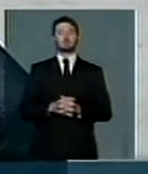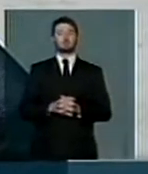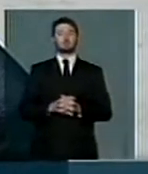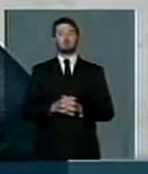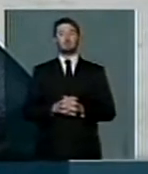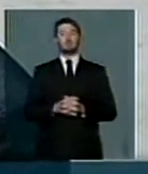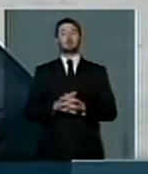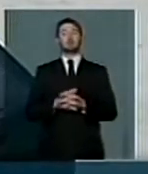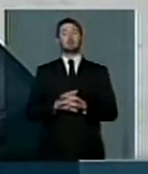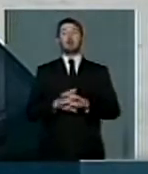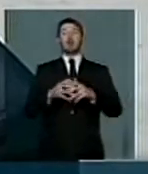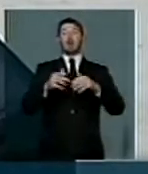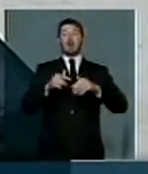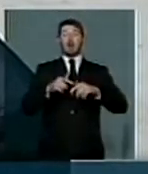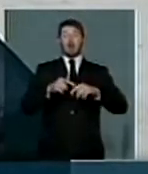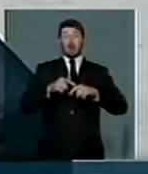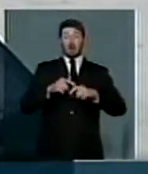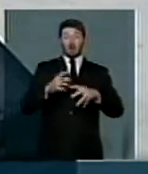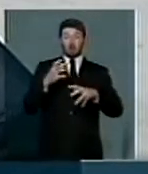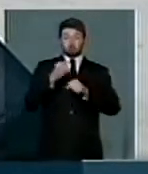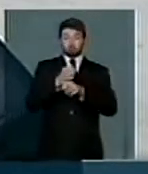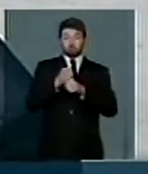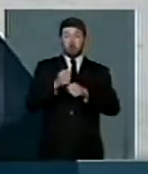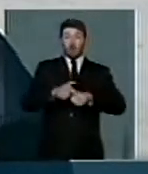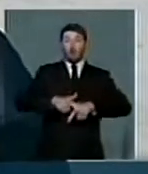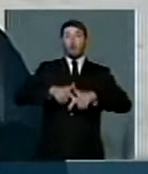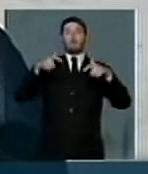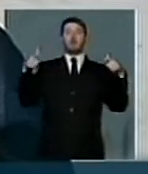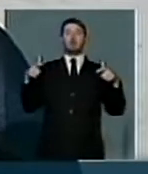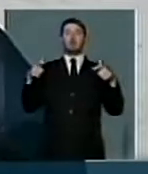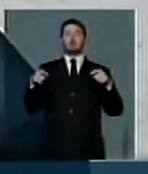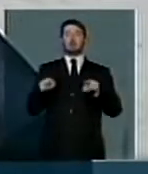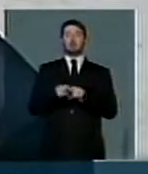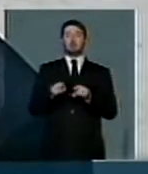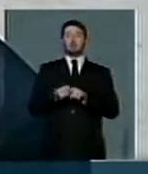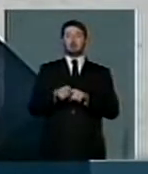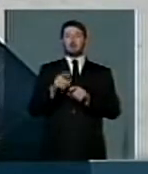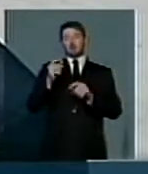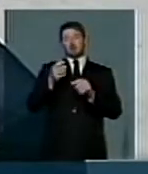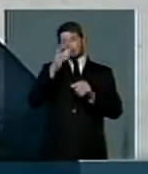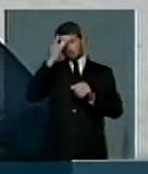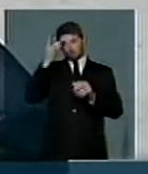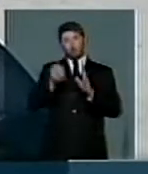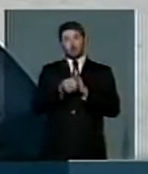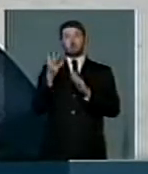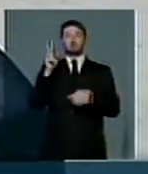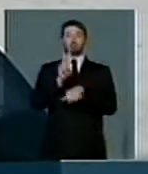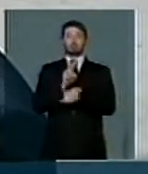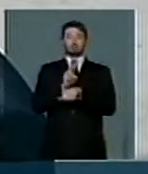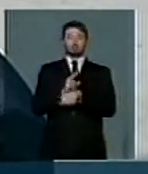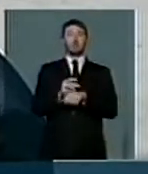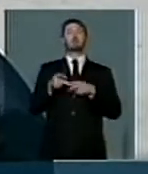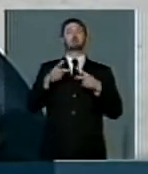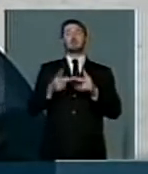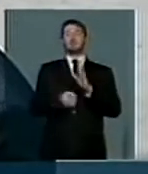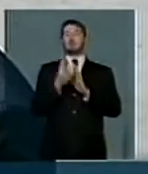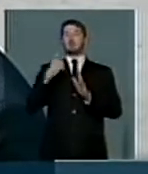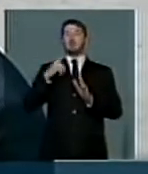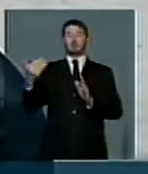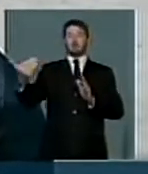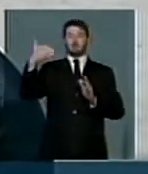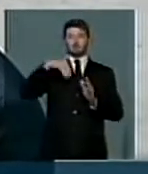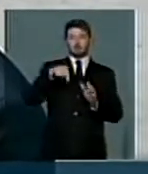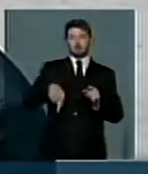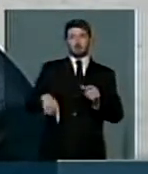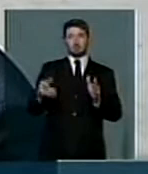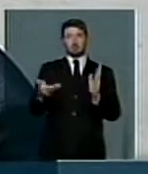ampliando, senhor presidente, né, o número de defensores. Os projetos estão no Ministério do Planejamento para virem para esta casa.